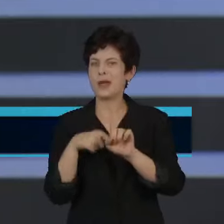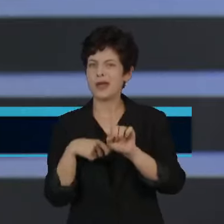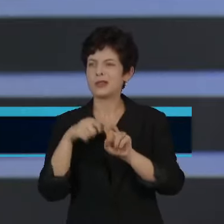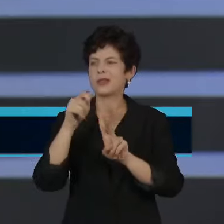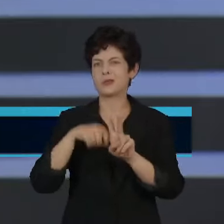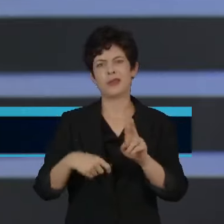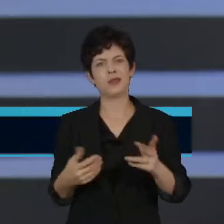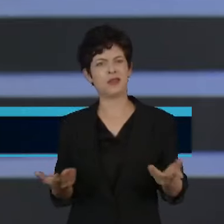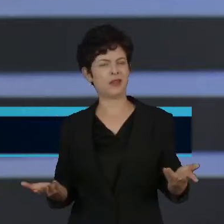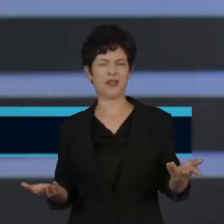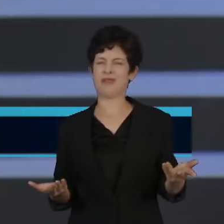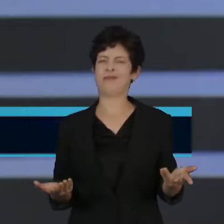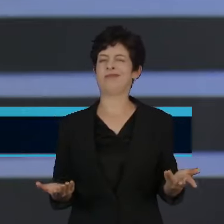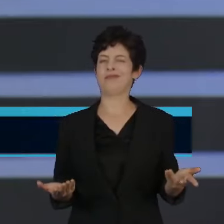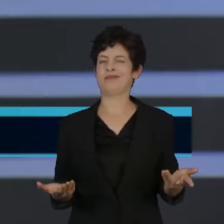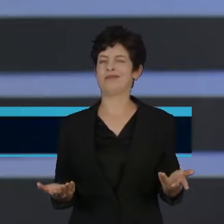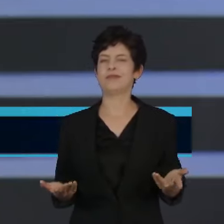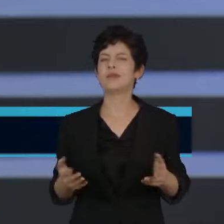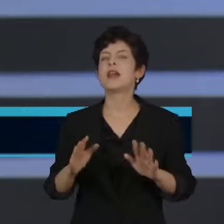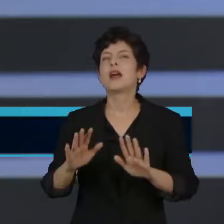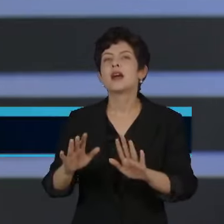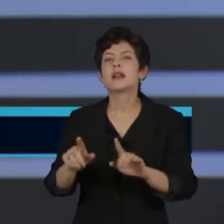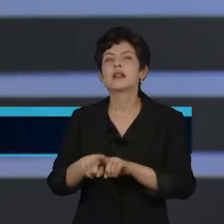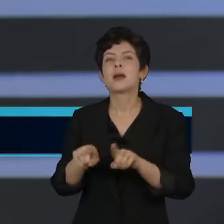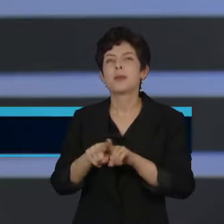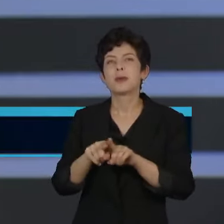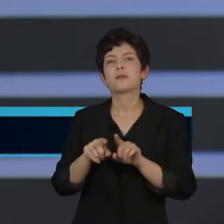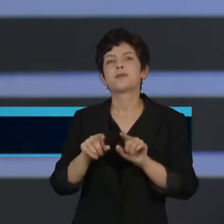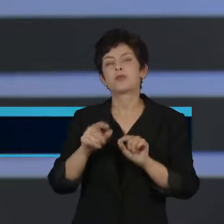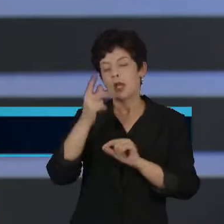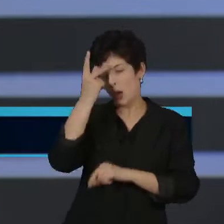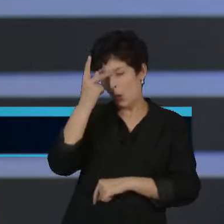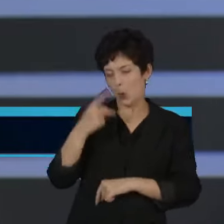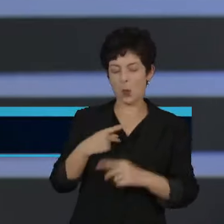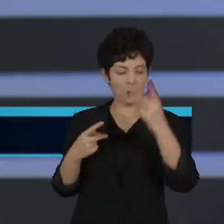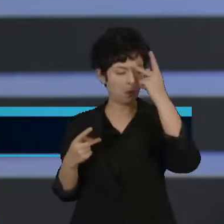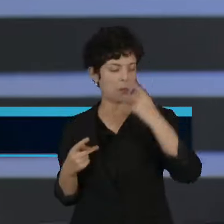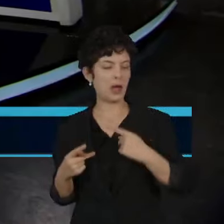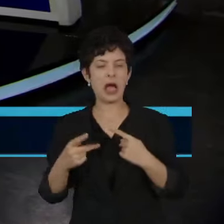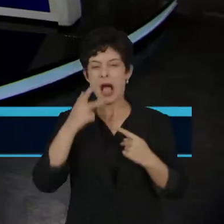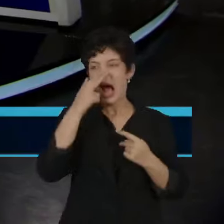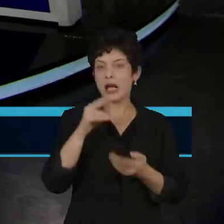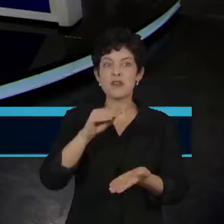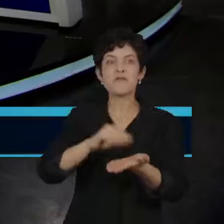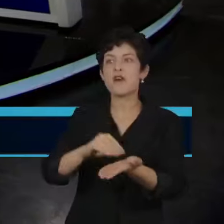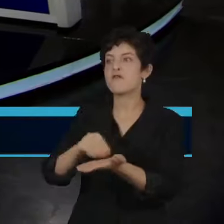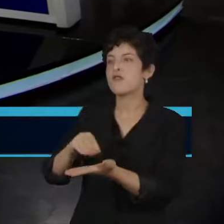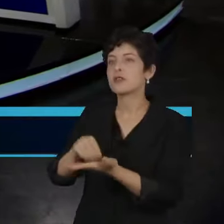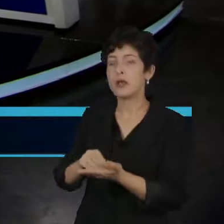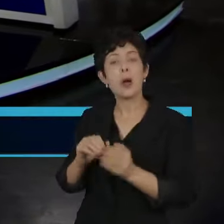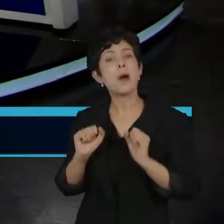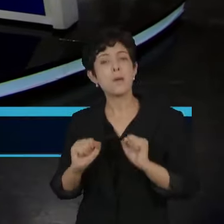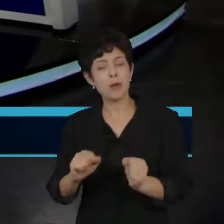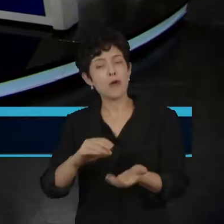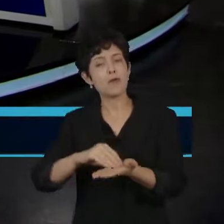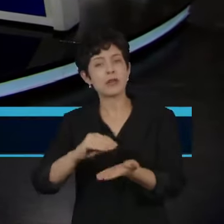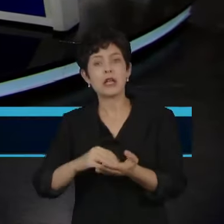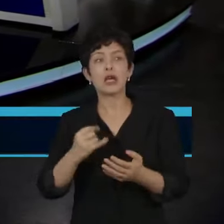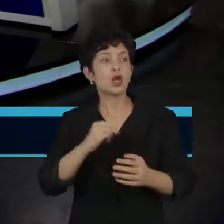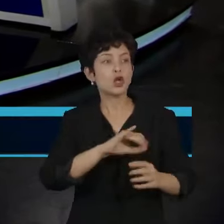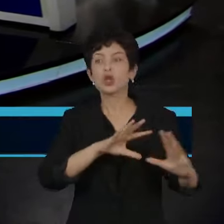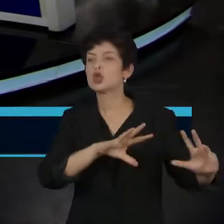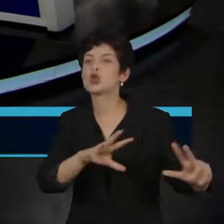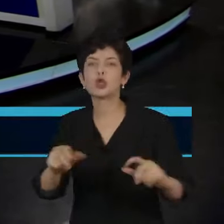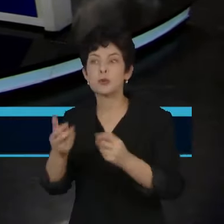né? De qualquer forma, é aquela profecia autorrealizável. Quer dizer, quando todo mundo acha que vai faltar, pode faltar, porque se todo mundo